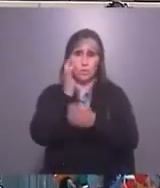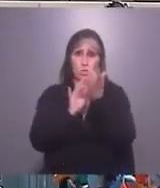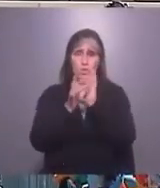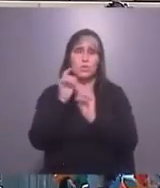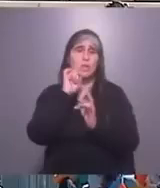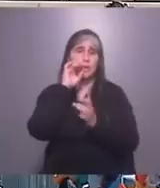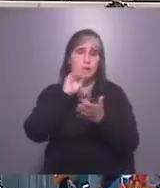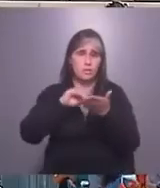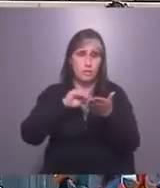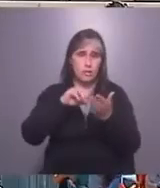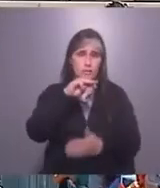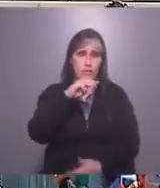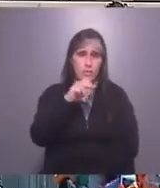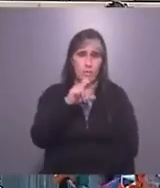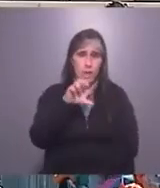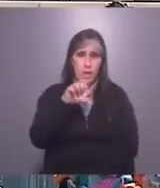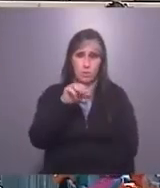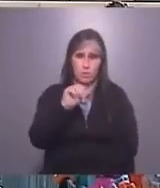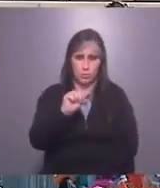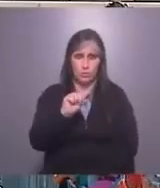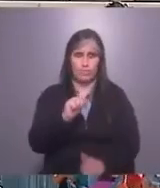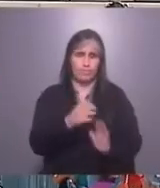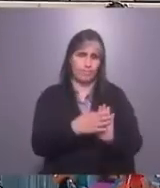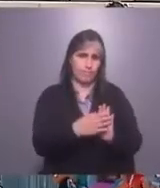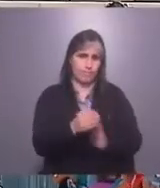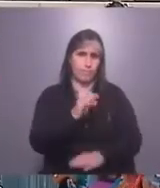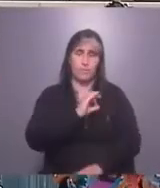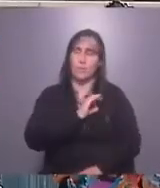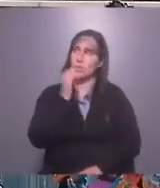Marcos. Glória a vós, Senhor.